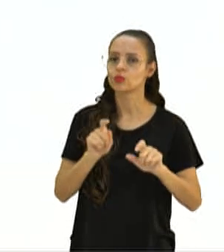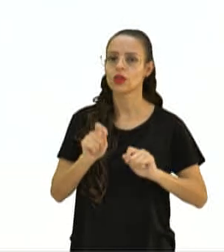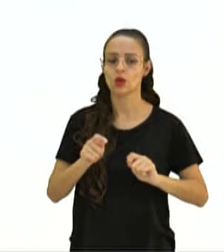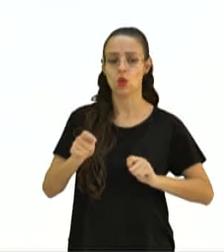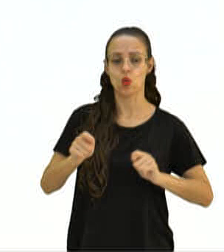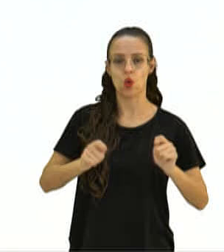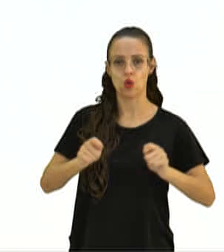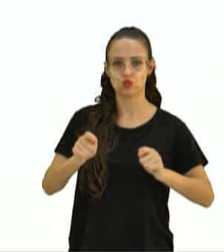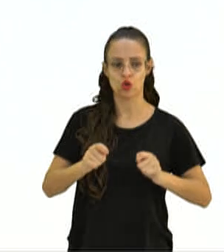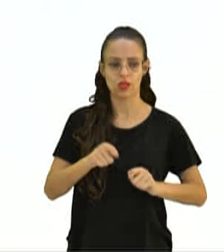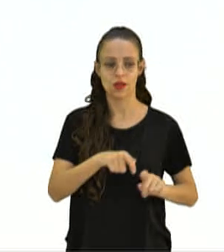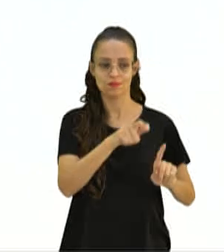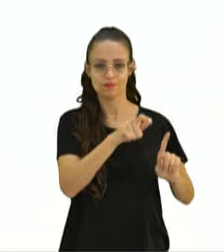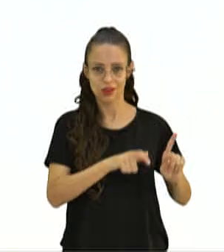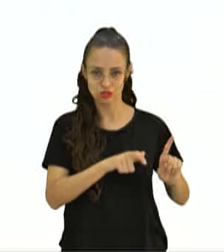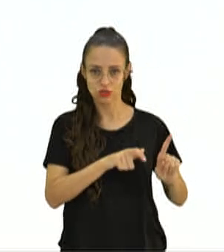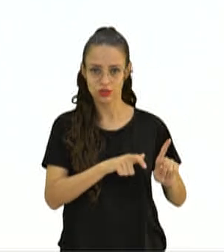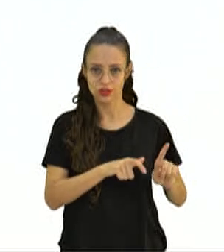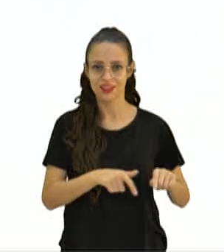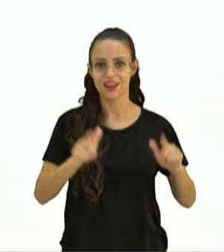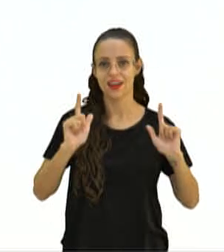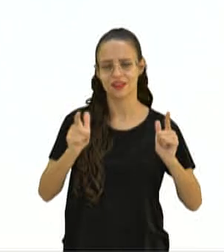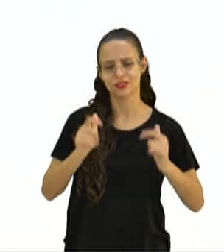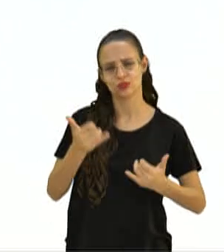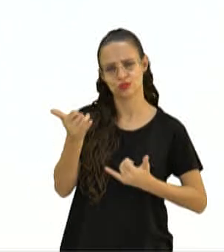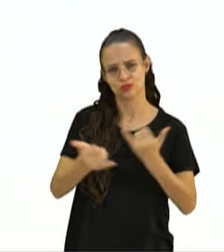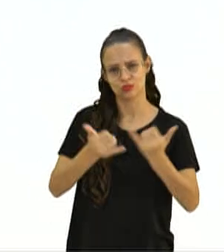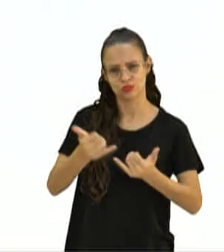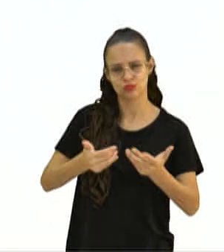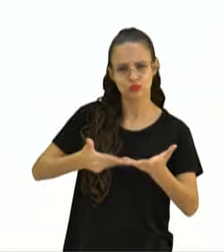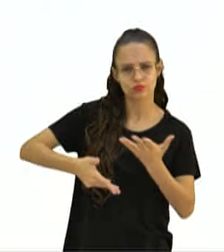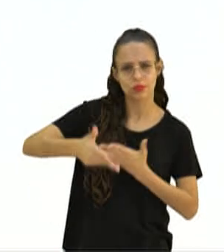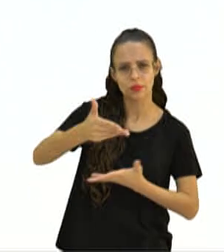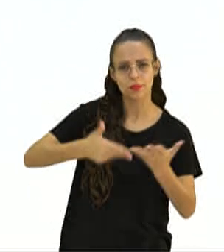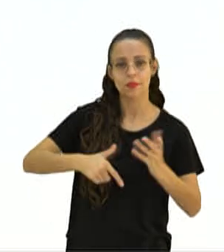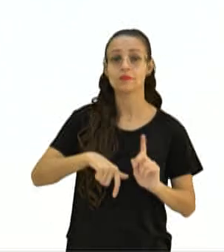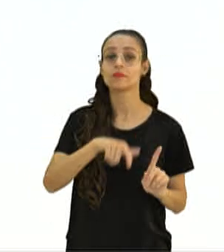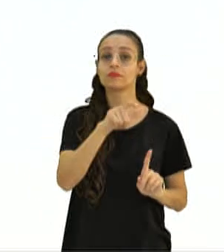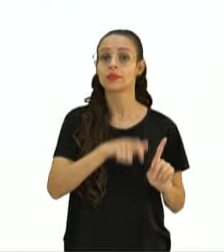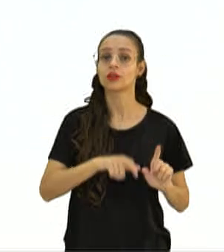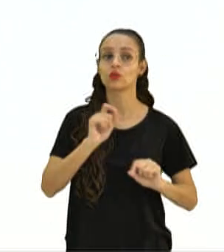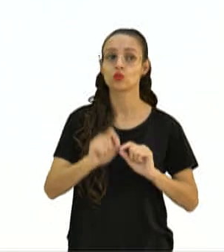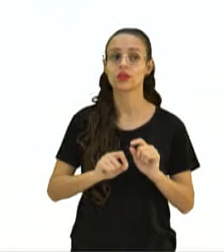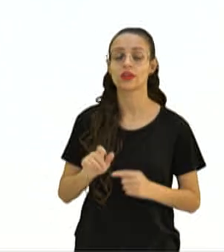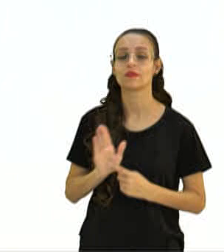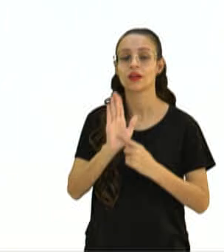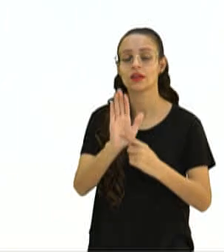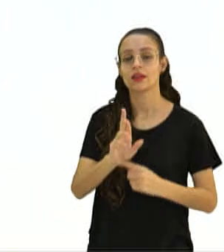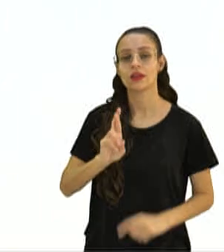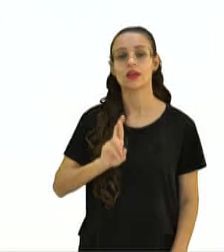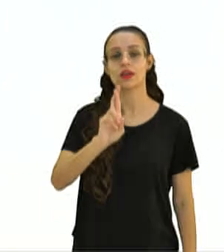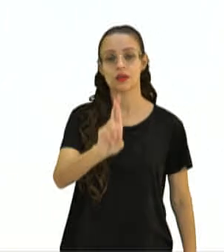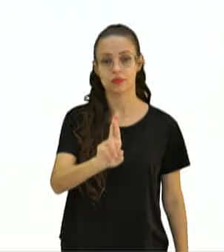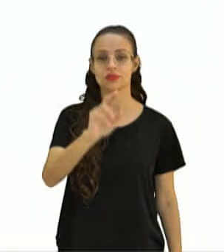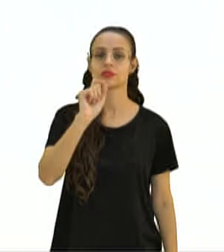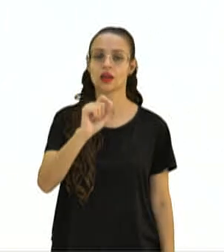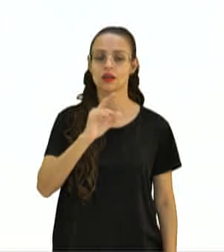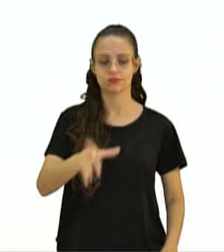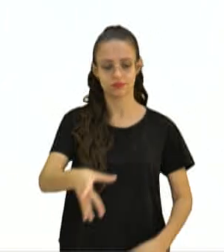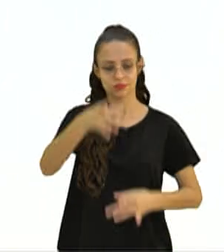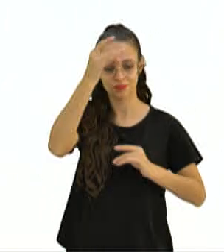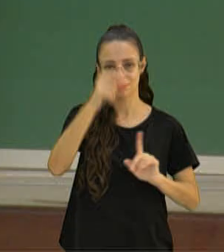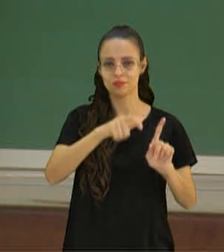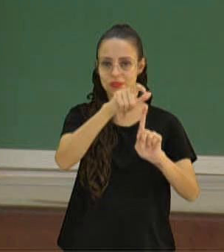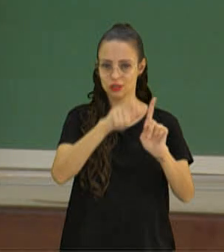esse mesmo personagem pelas aventuras do jogo, né? Então, aqui o jogador personagem vai representar o personagem por ele